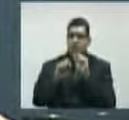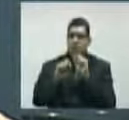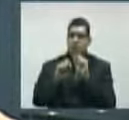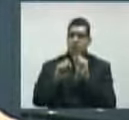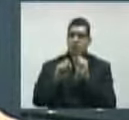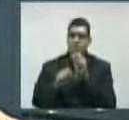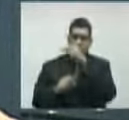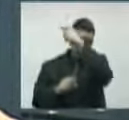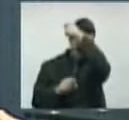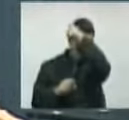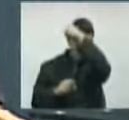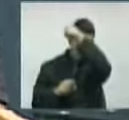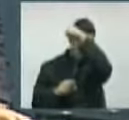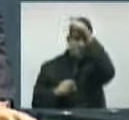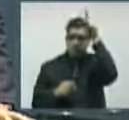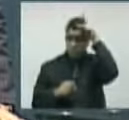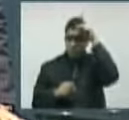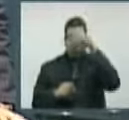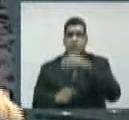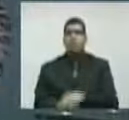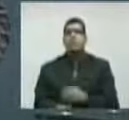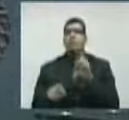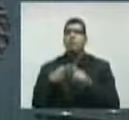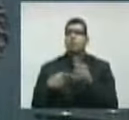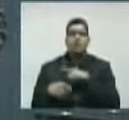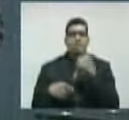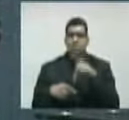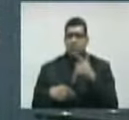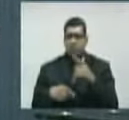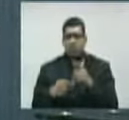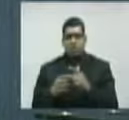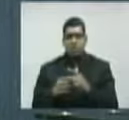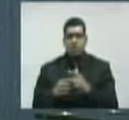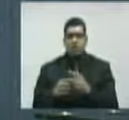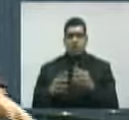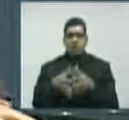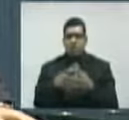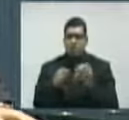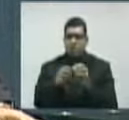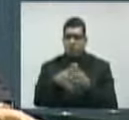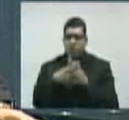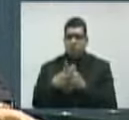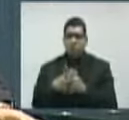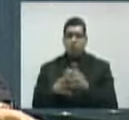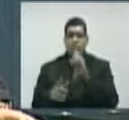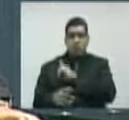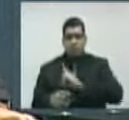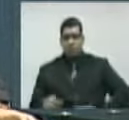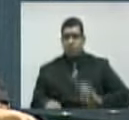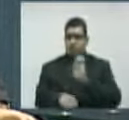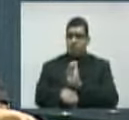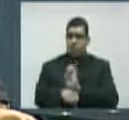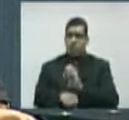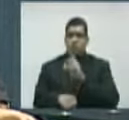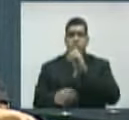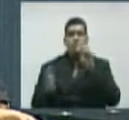à Prefeitura Municipal de Manaus, para que nós não possamos confundir o papel do deputado estadual com o papel do vereador